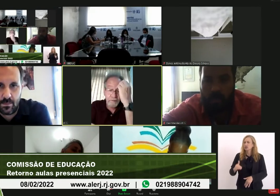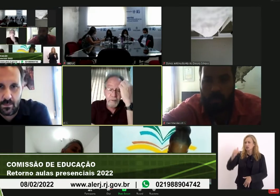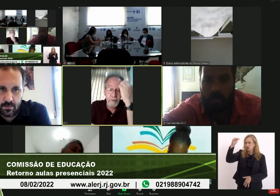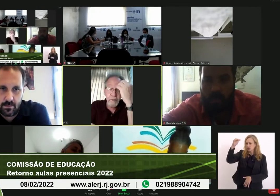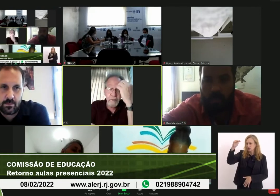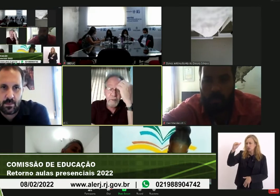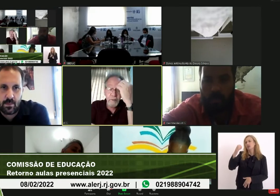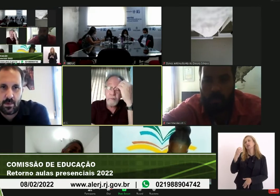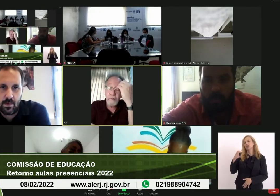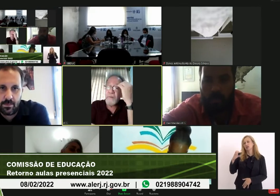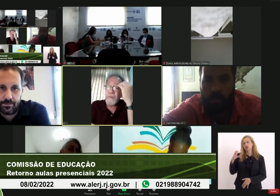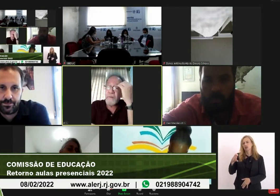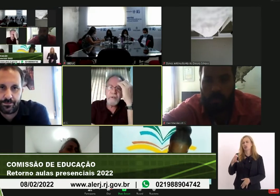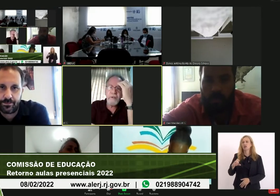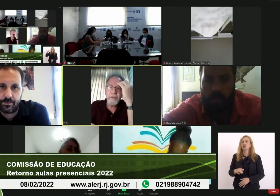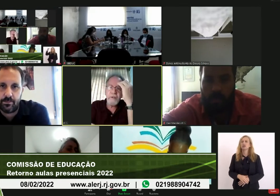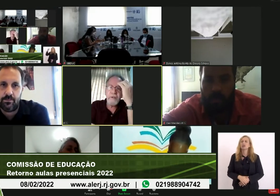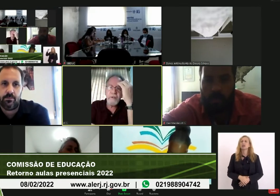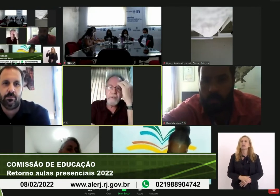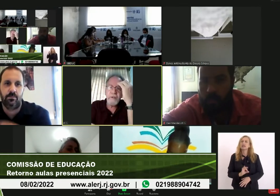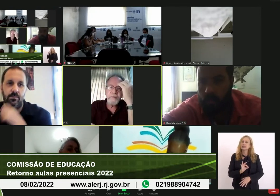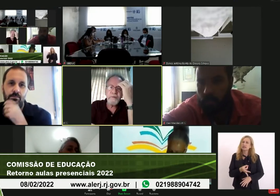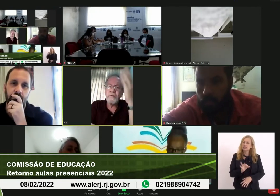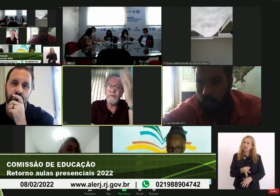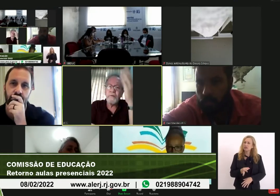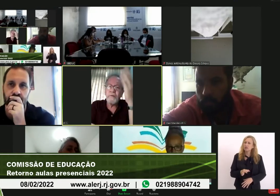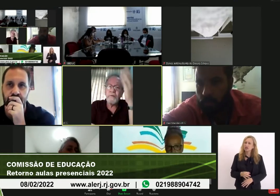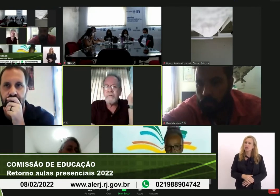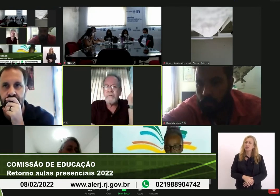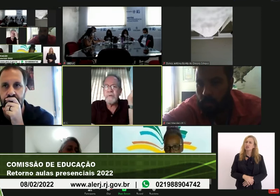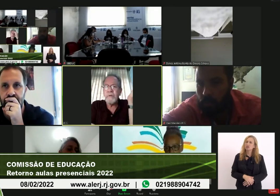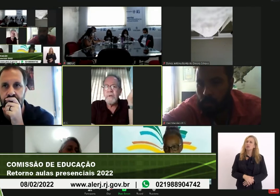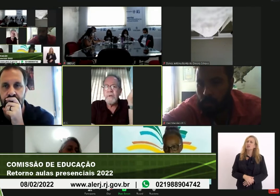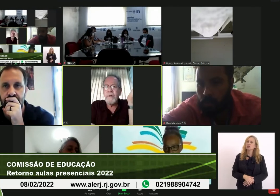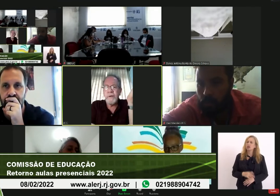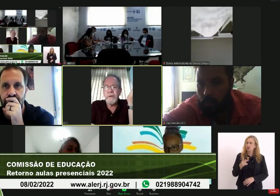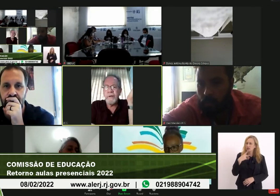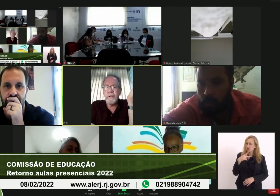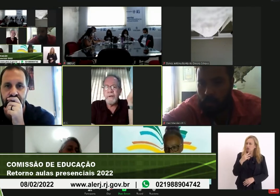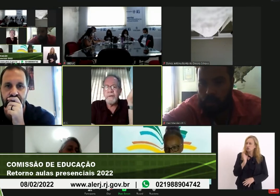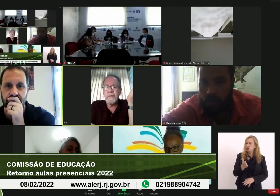Niterói, em boa parte é, de fato, o que o companheiro do CEP falou.